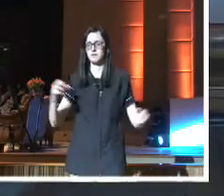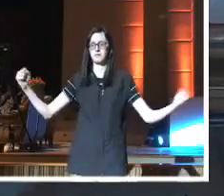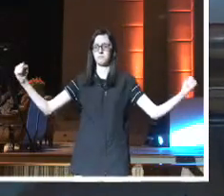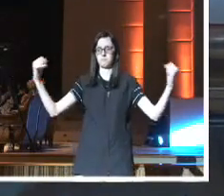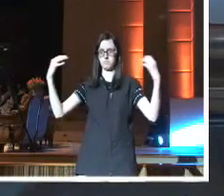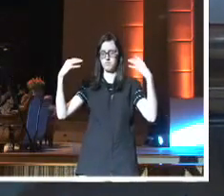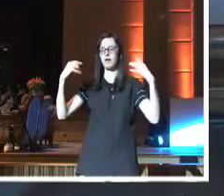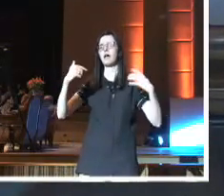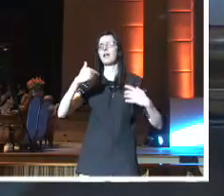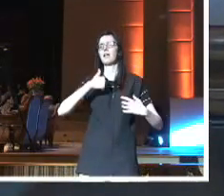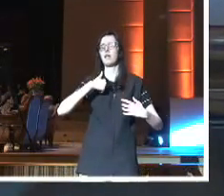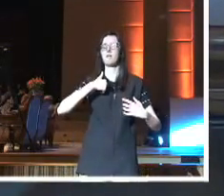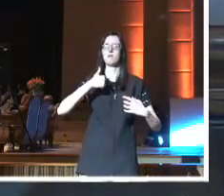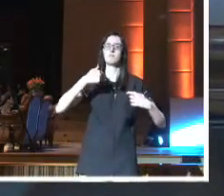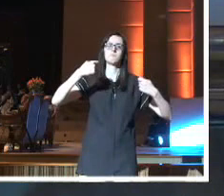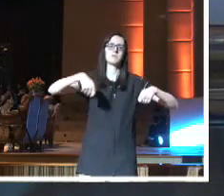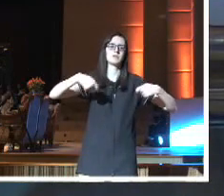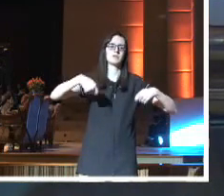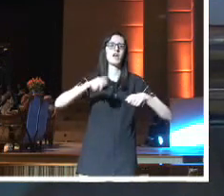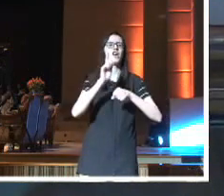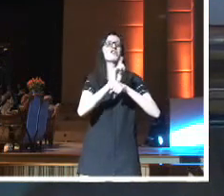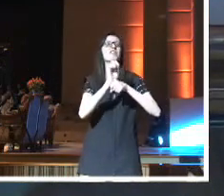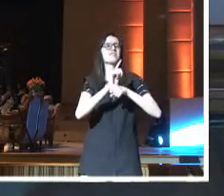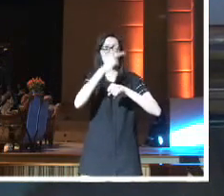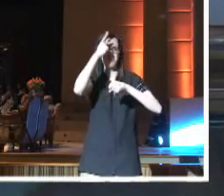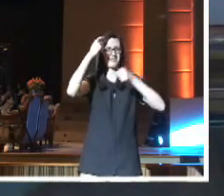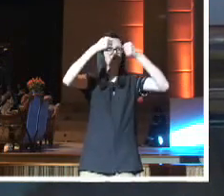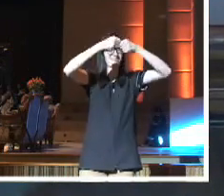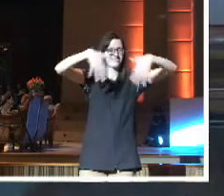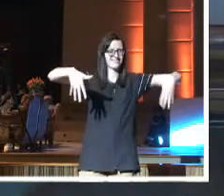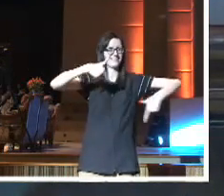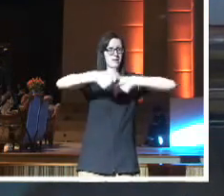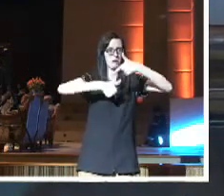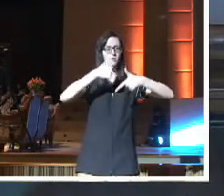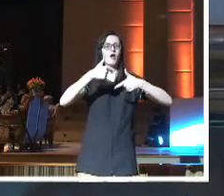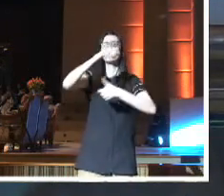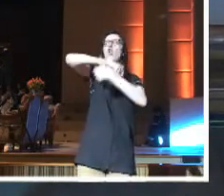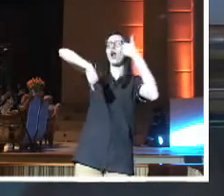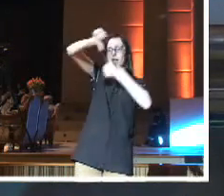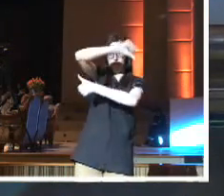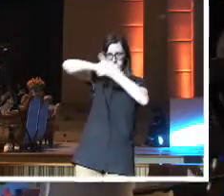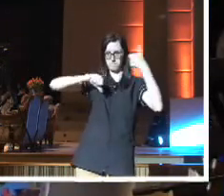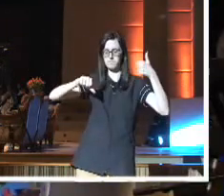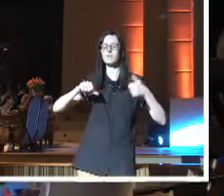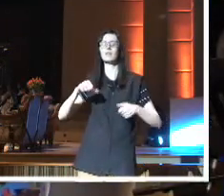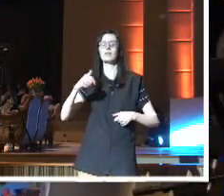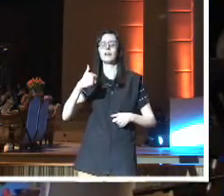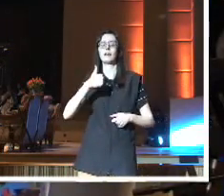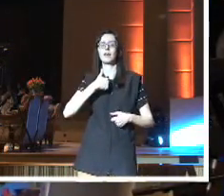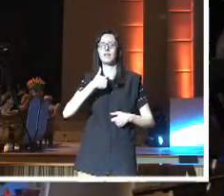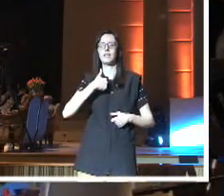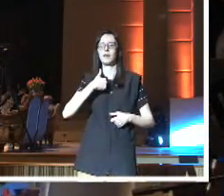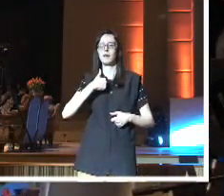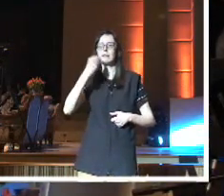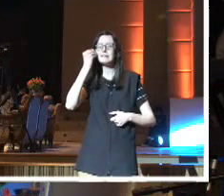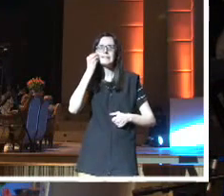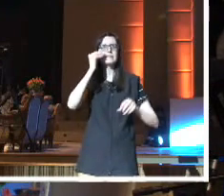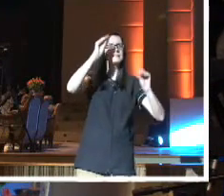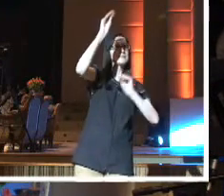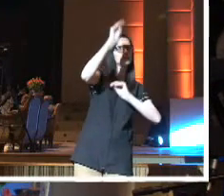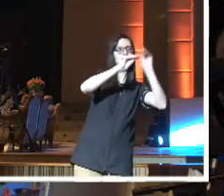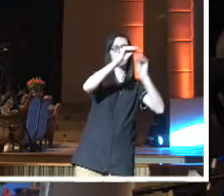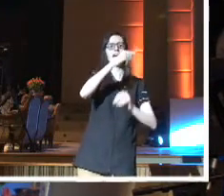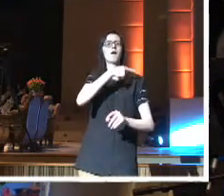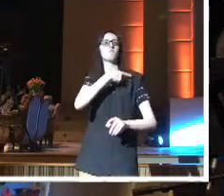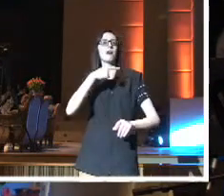uma reforma de gestão e tudo mais. E eu tinha trabalhado tanto por aquela reforma e não passou